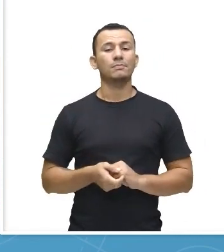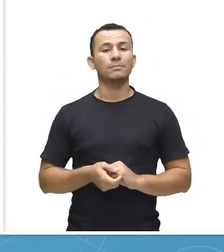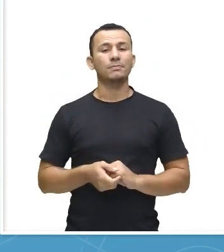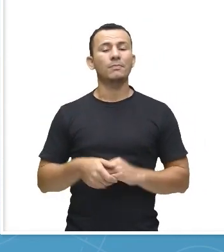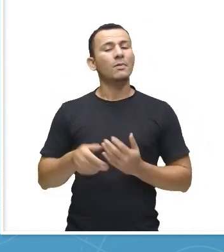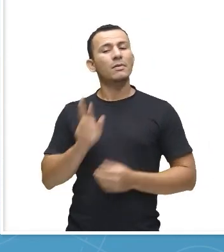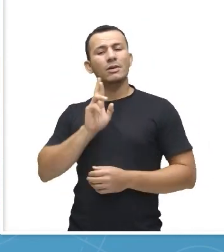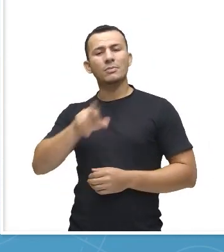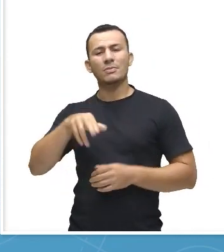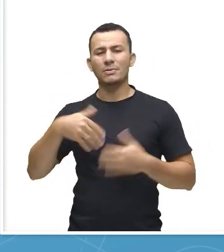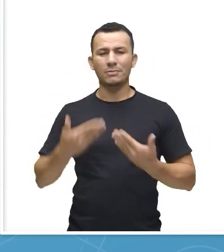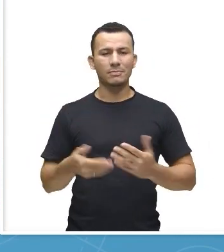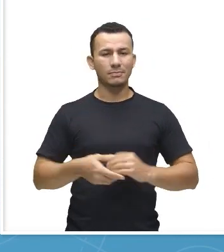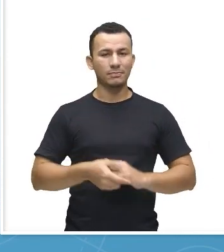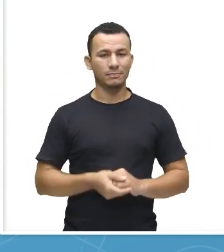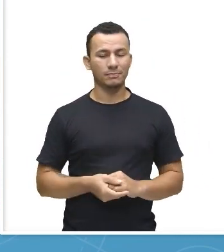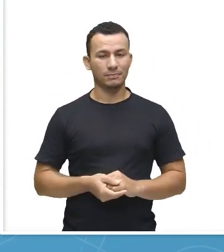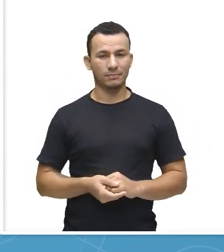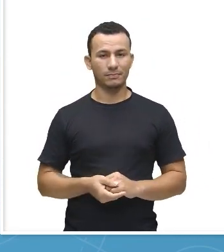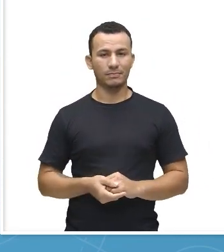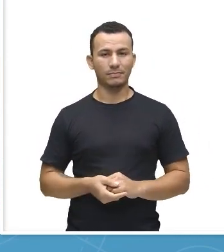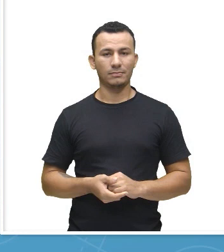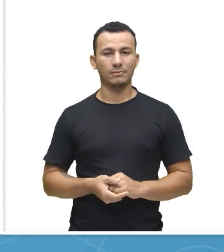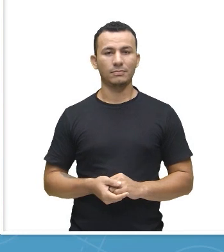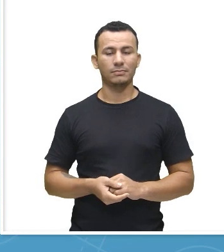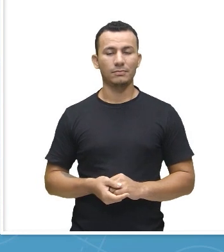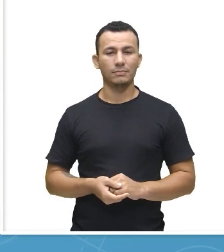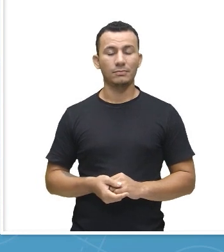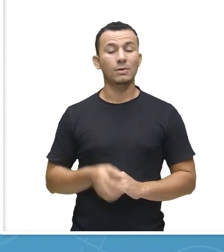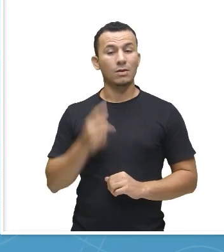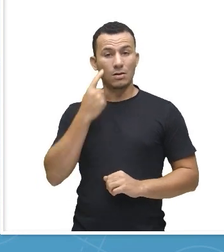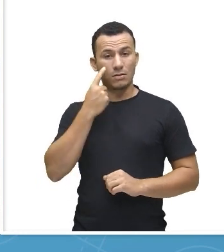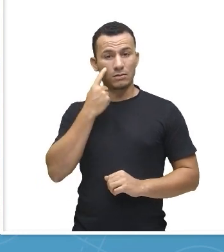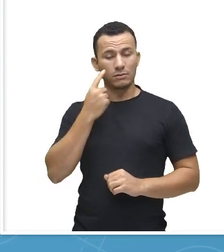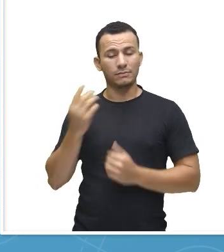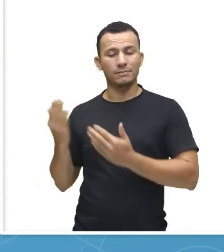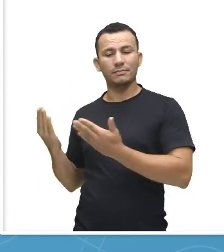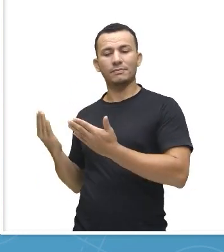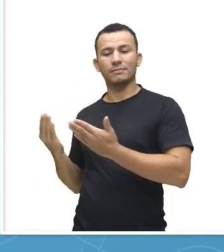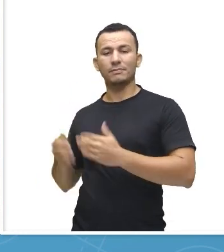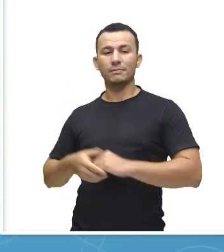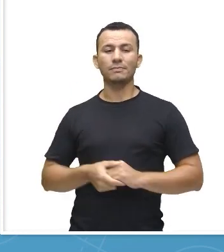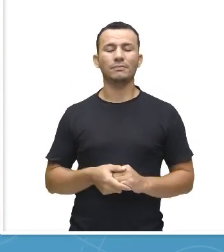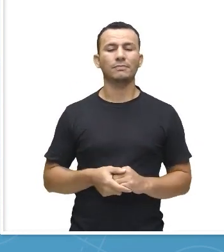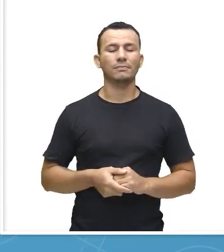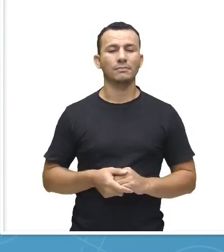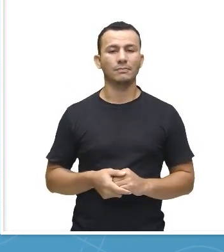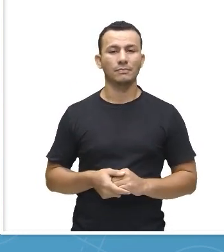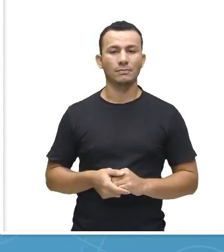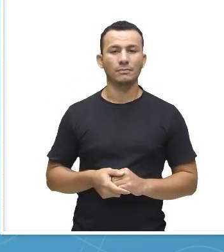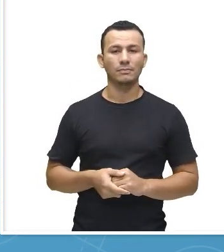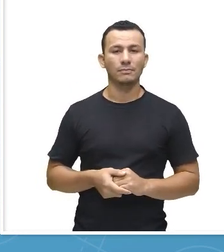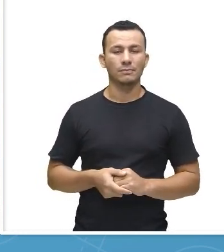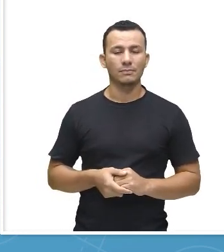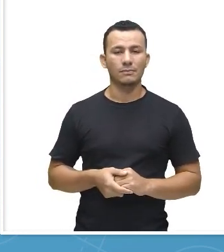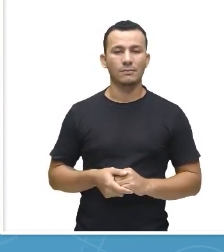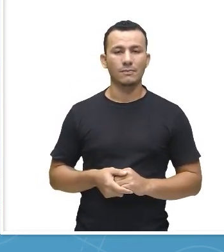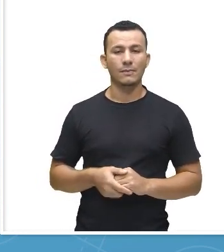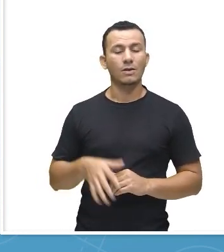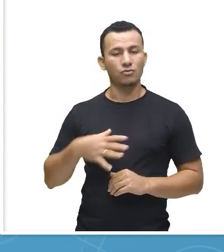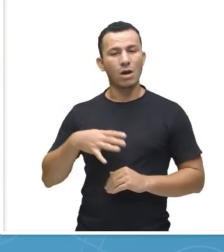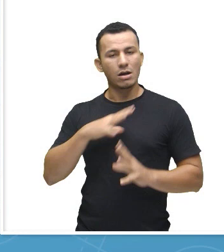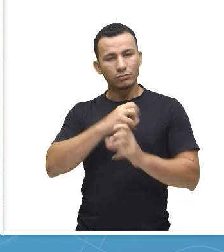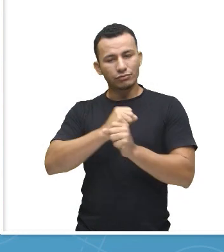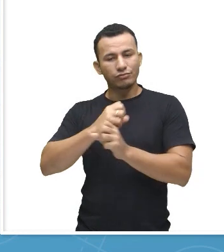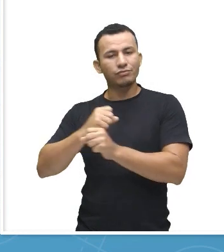para a correção da nossa questão agora? Vamos lá. Acompanhe aqui comigo. Olha só, já temos aqui algumas contas,